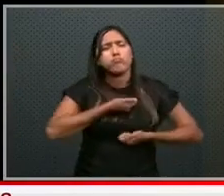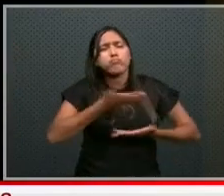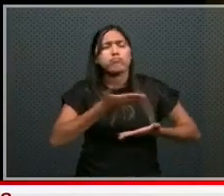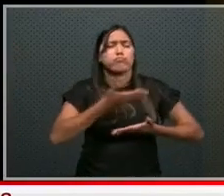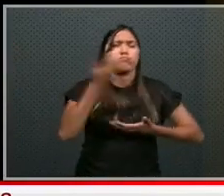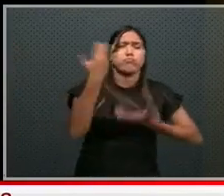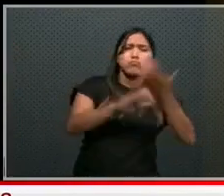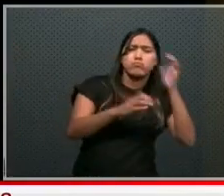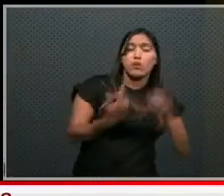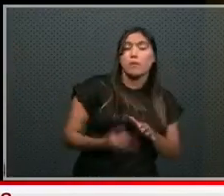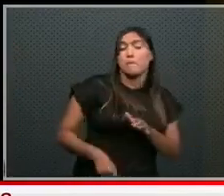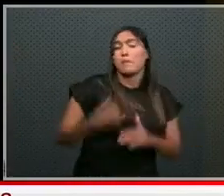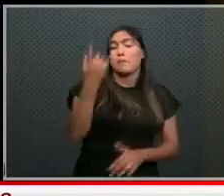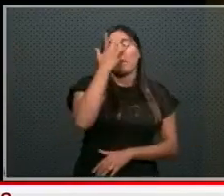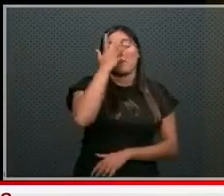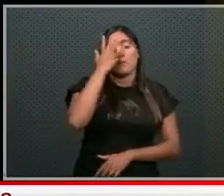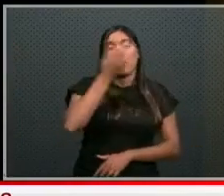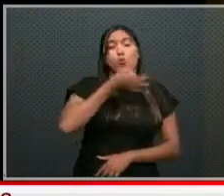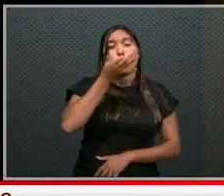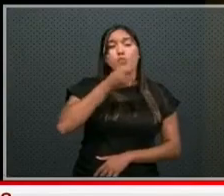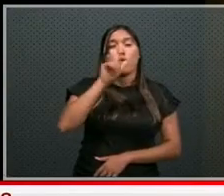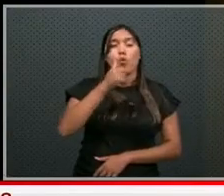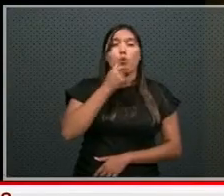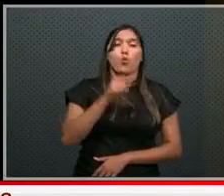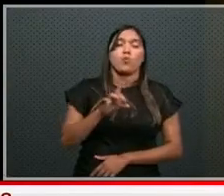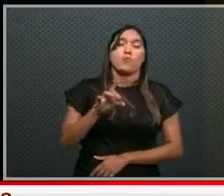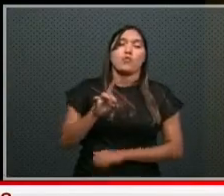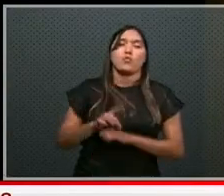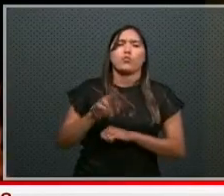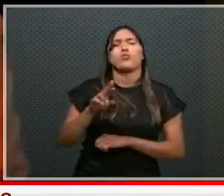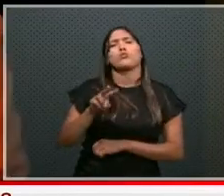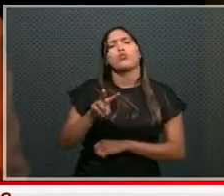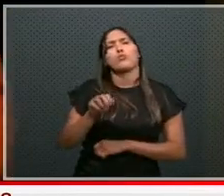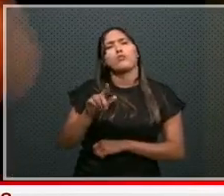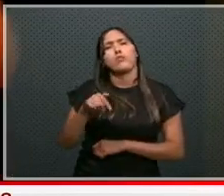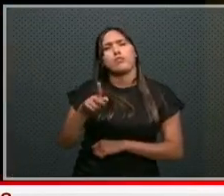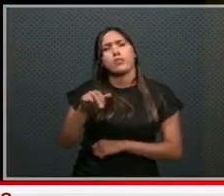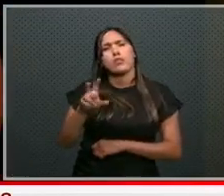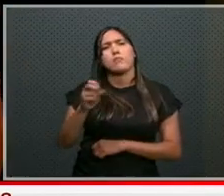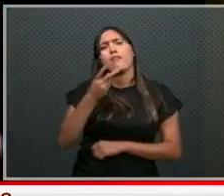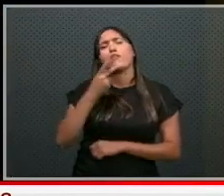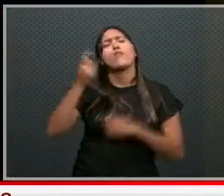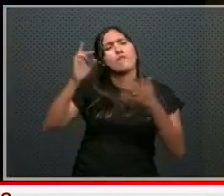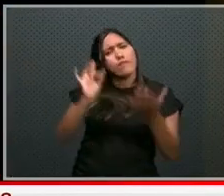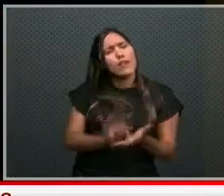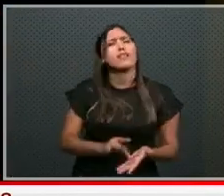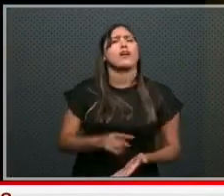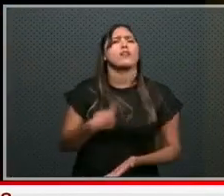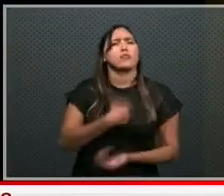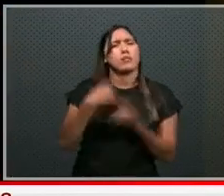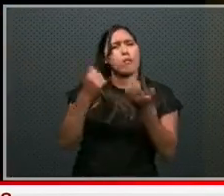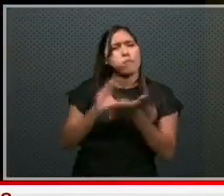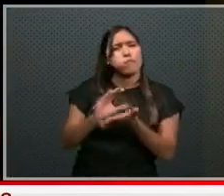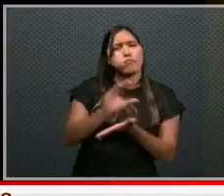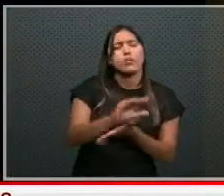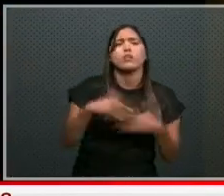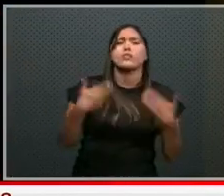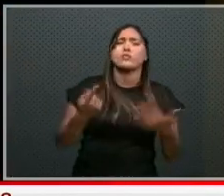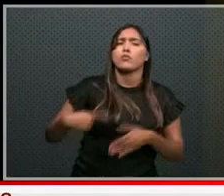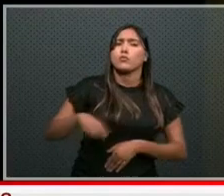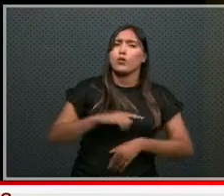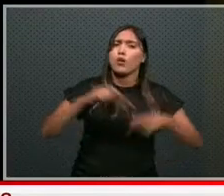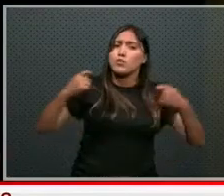um dos primeiros a comentar foi o doutor valquimário disse é isso mesmo a gente precisa de investimento então que nós